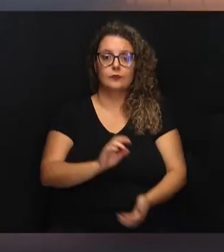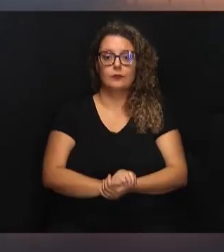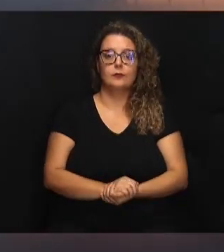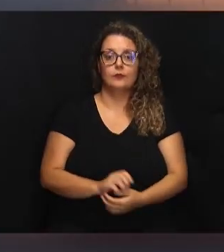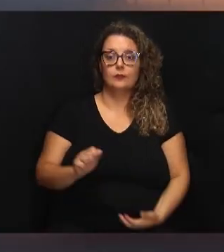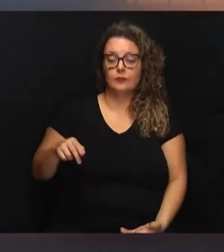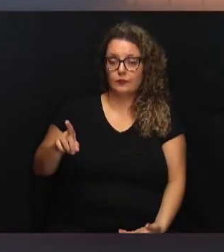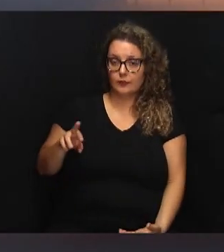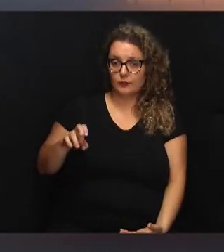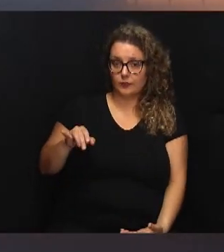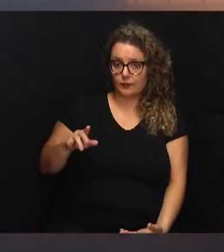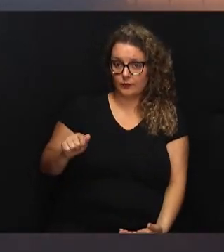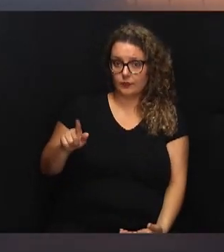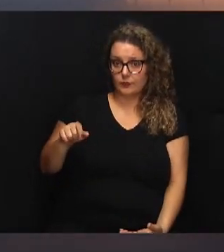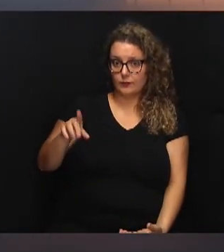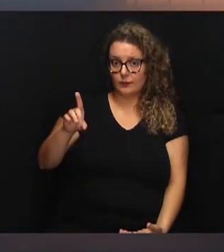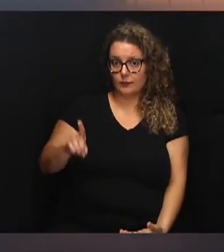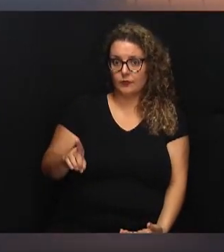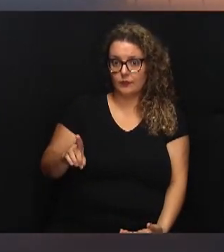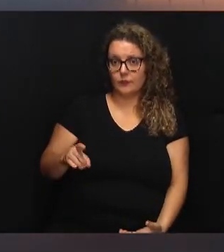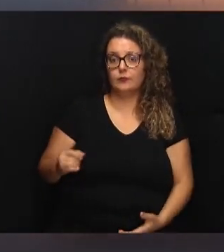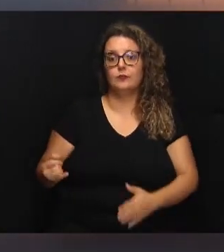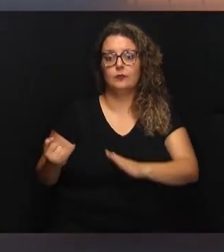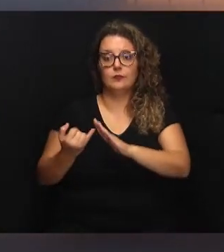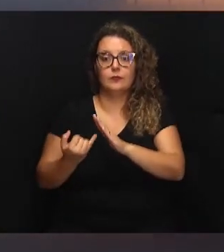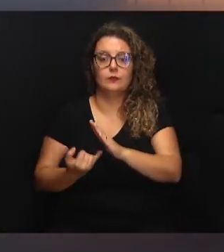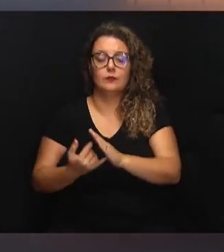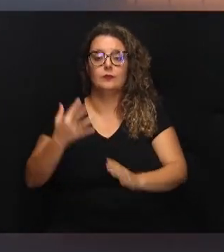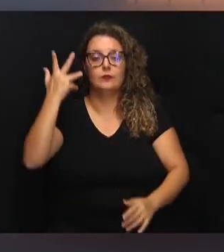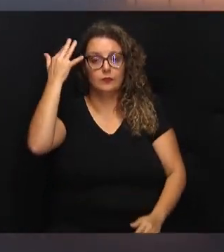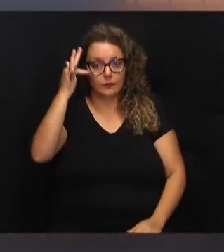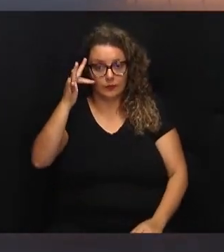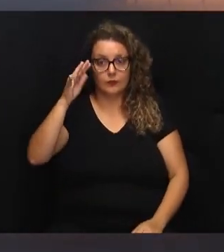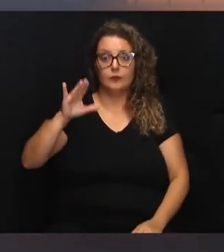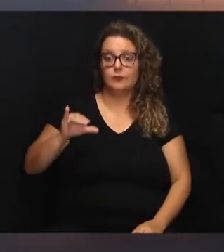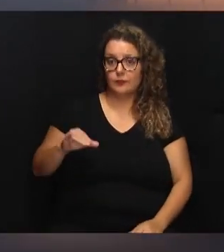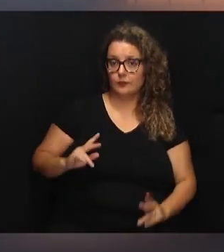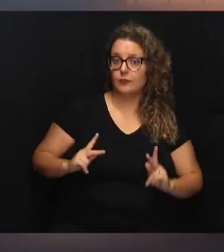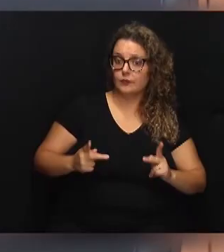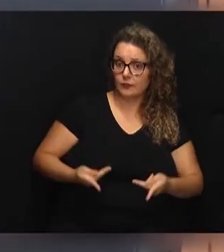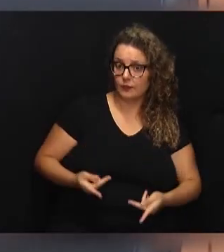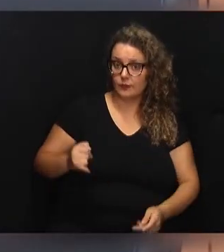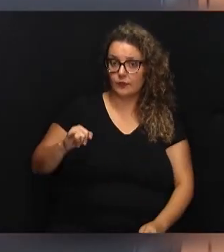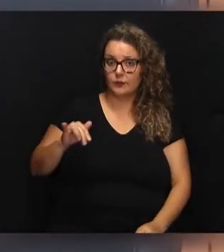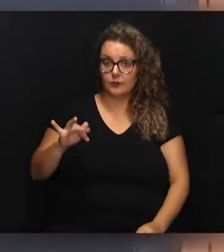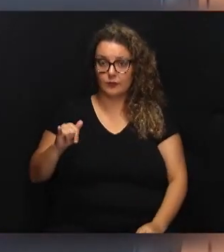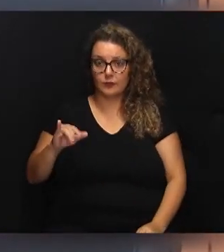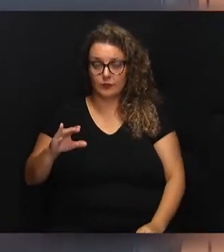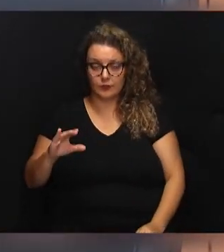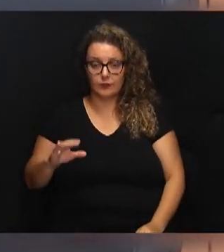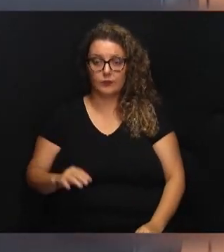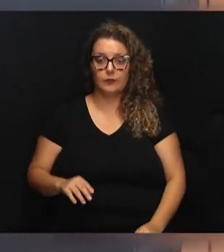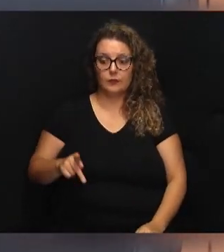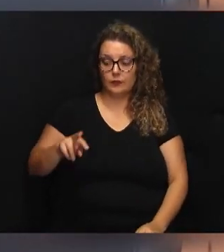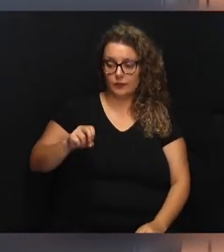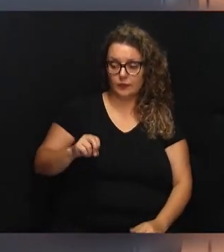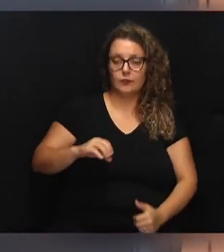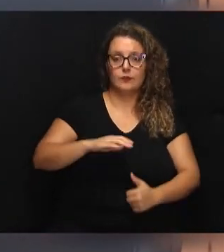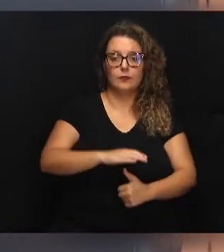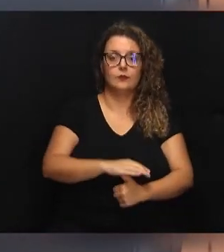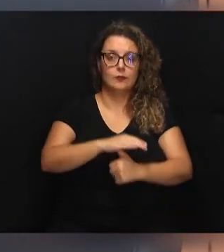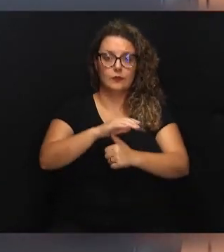Andréia Galvão, diretora do Instituto de Filosofia e Ciências Humanas, IFISH, e o pró-reitor de